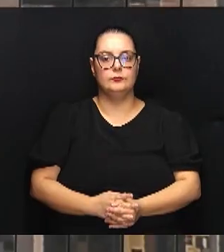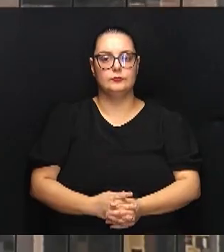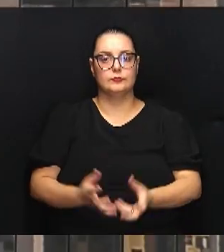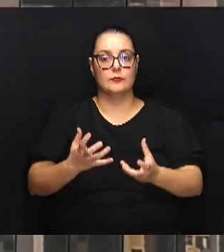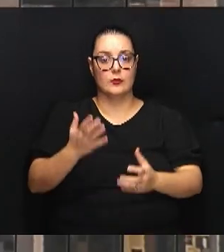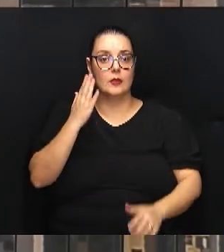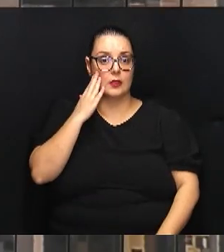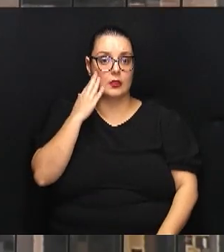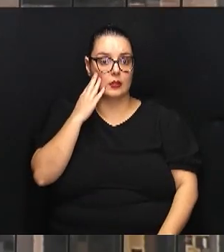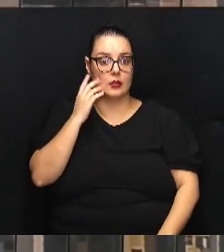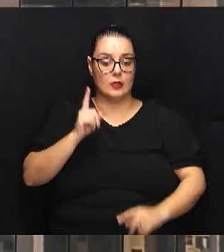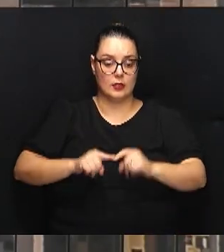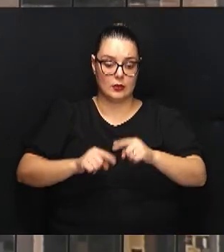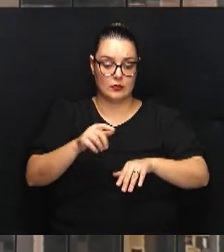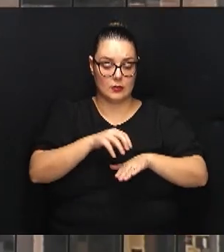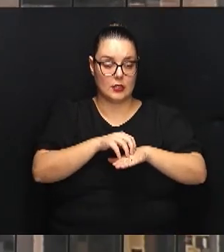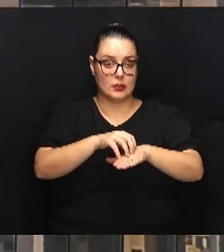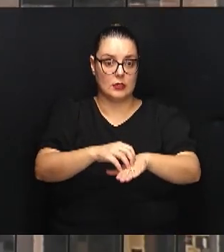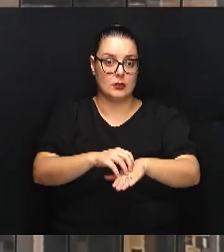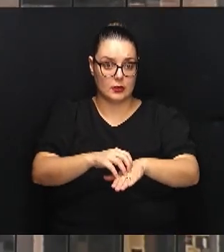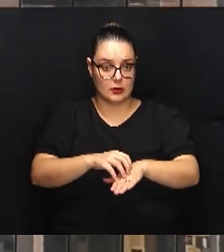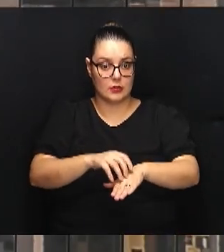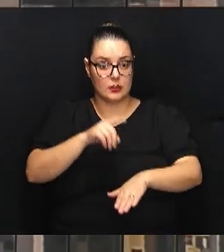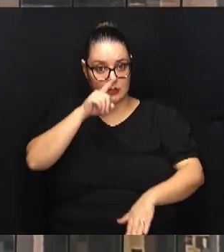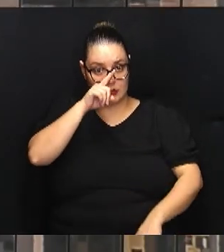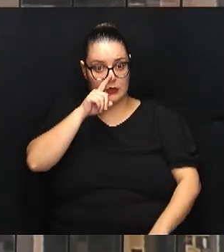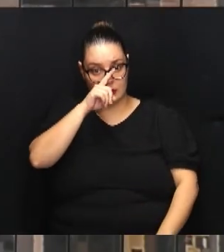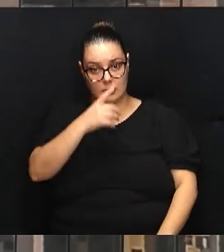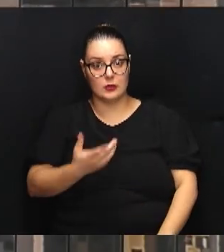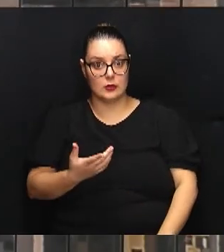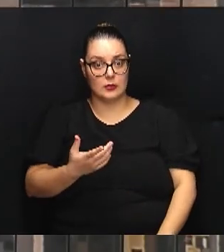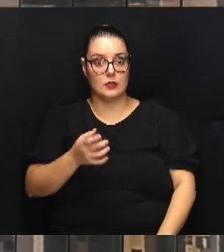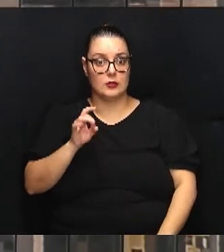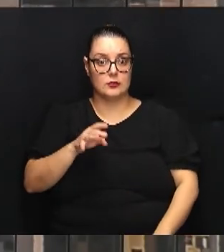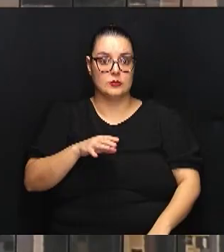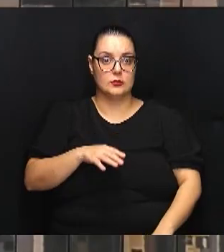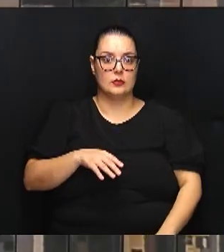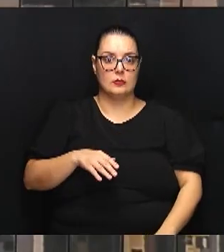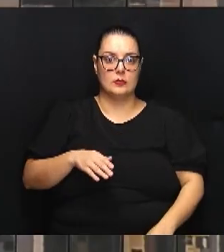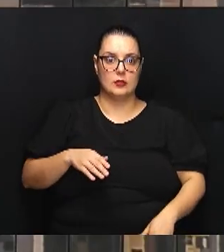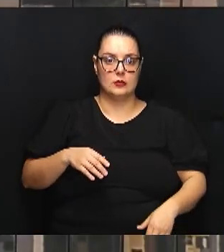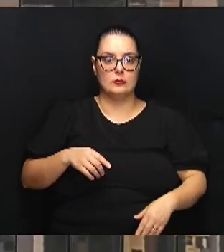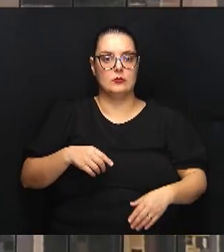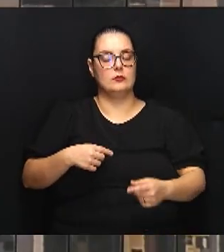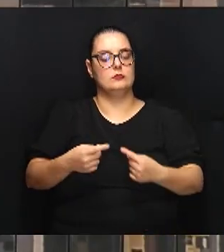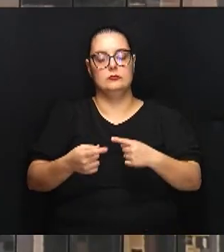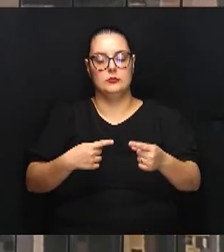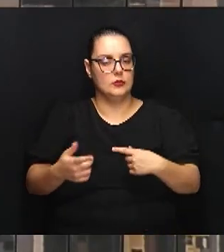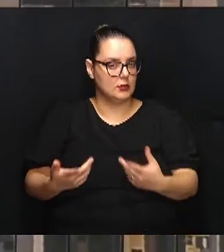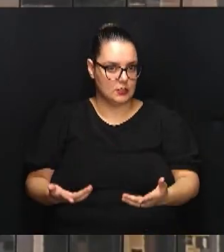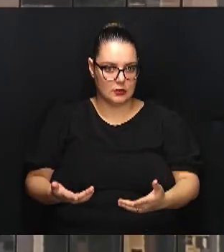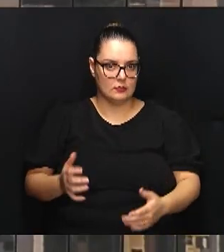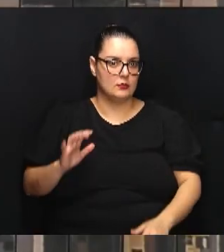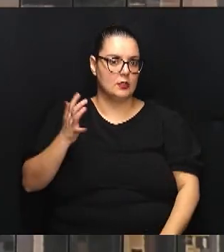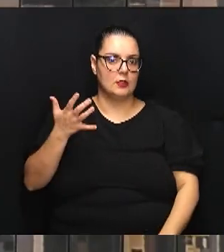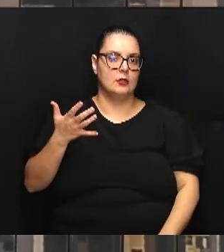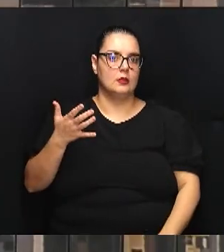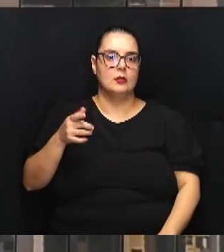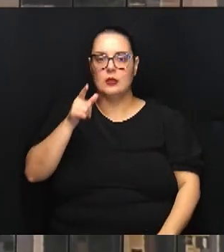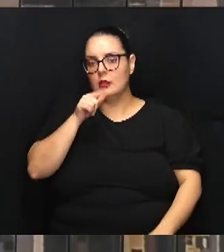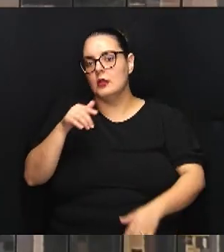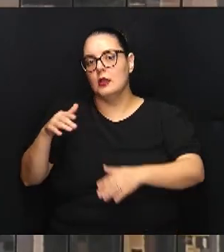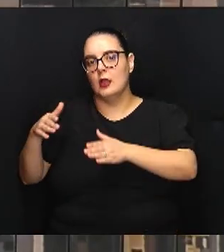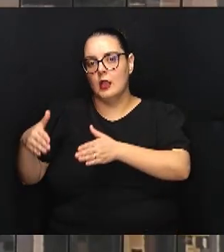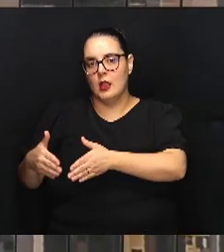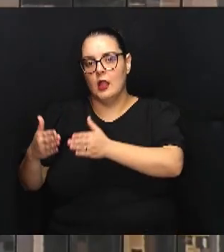né? Eu queria saber se o transporte de materiais perigosos acontece só por vias terrestres, se ele acontece